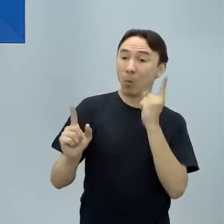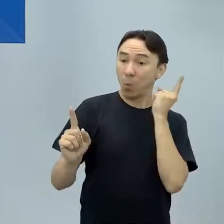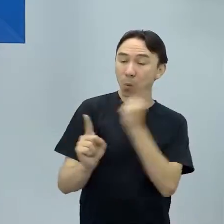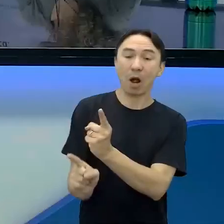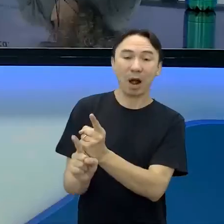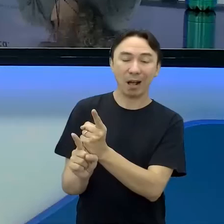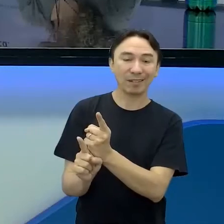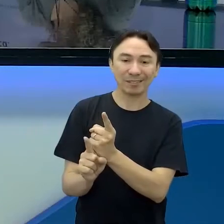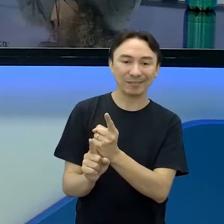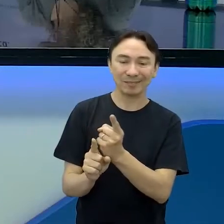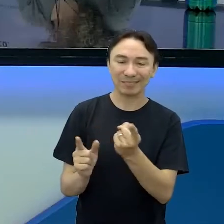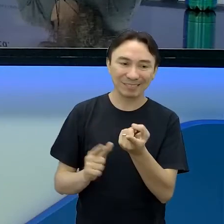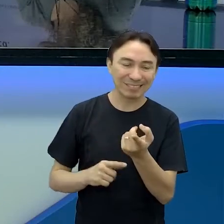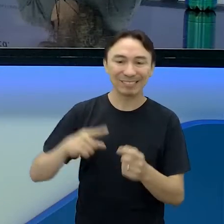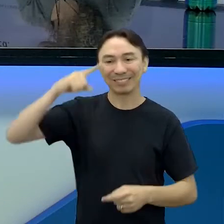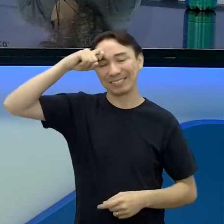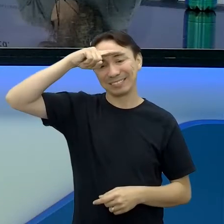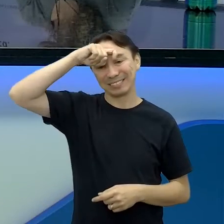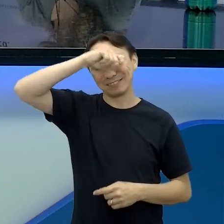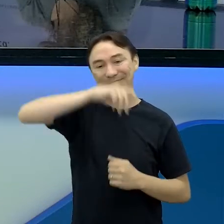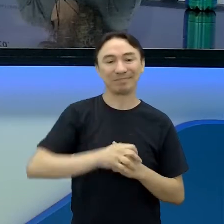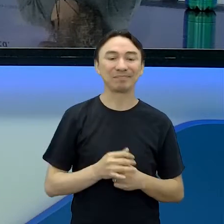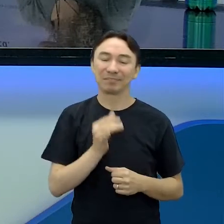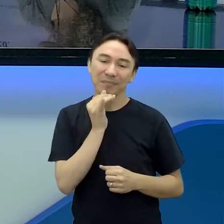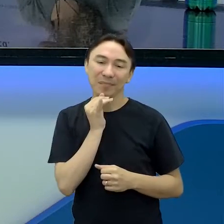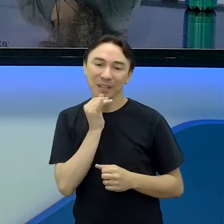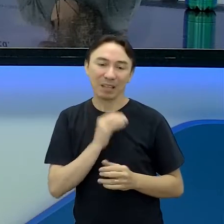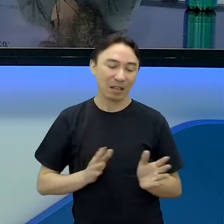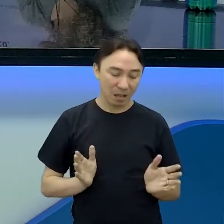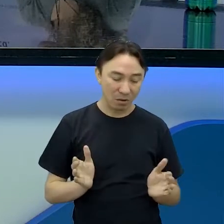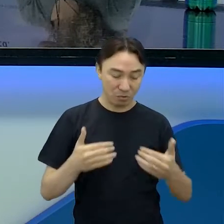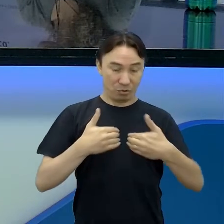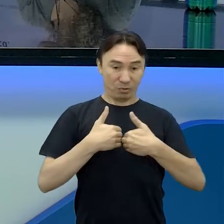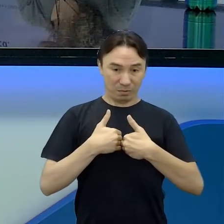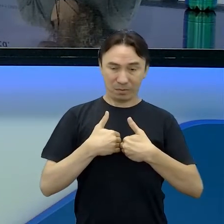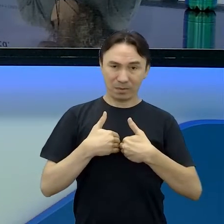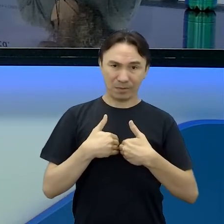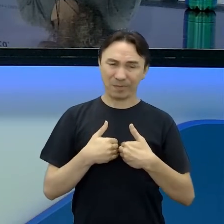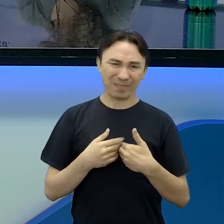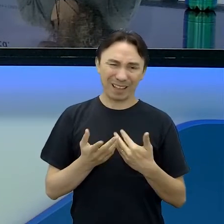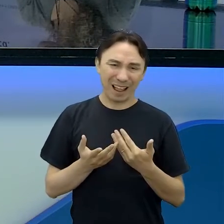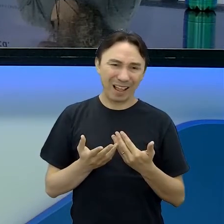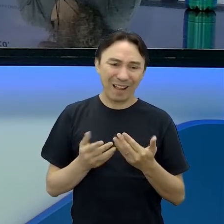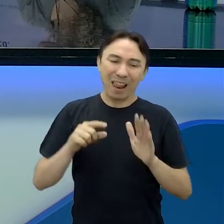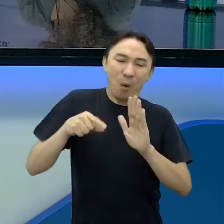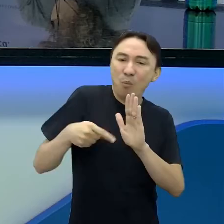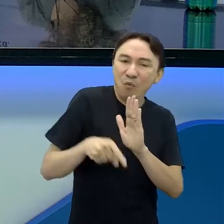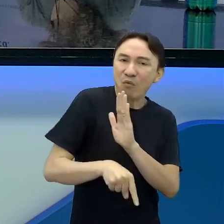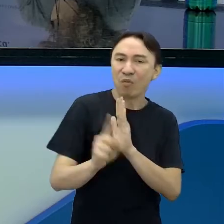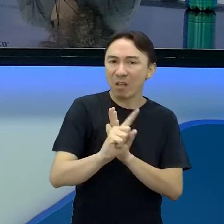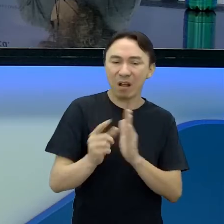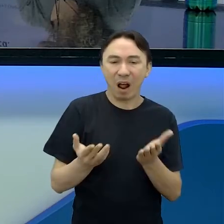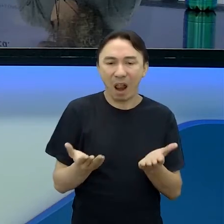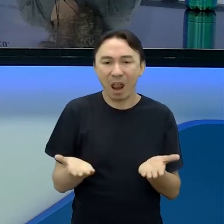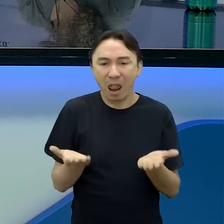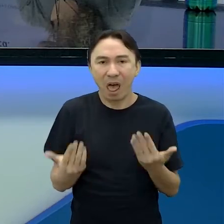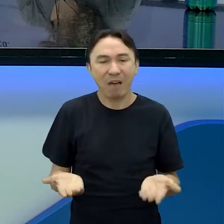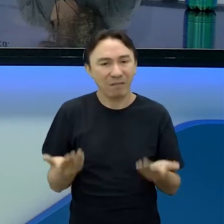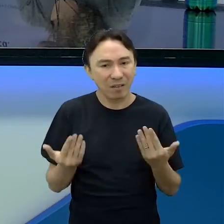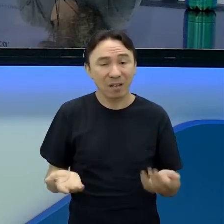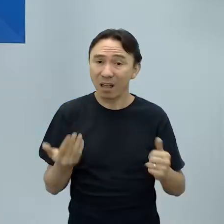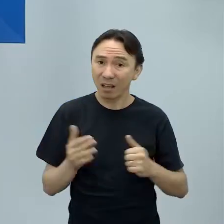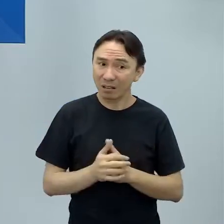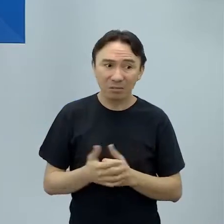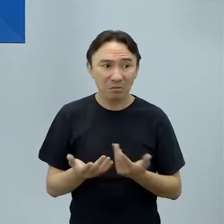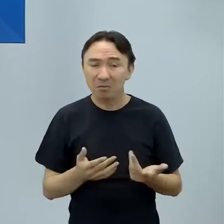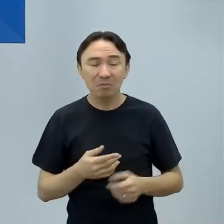quando o autismo, às vezes, ele não é um autismo tão grave, ele é um autismo leve, às vezes passa despercebido. Tanto que existem muitos casos de adultos